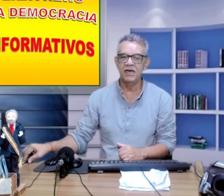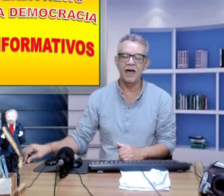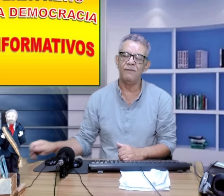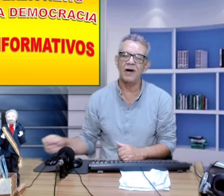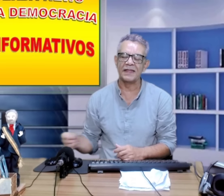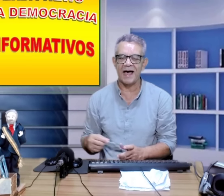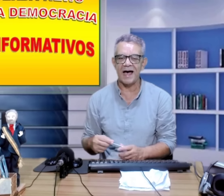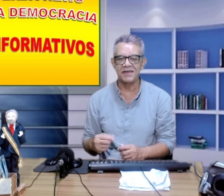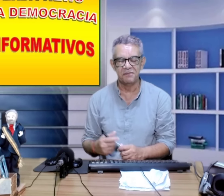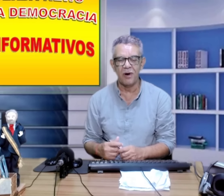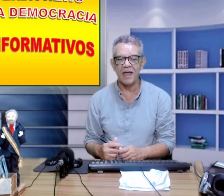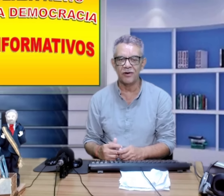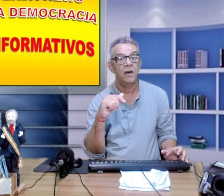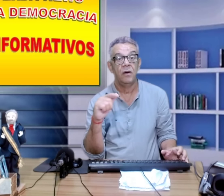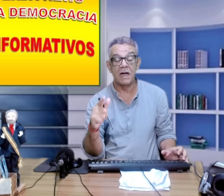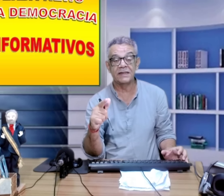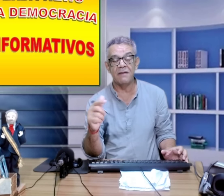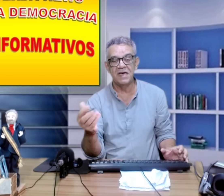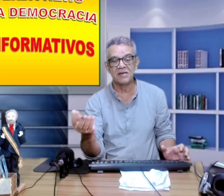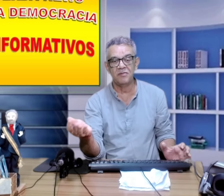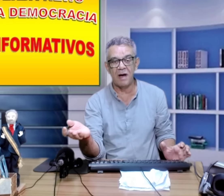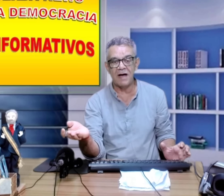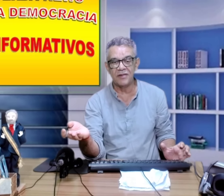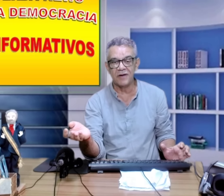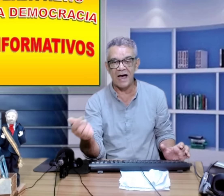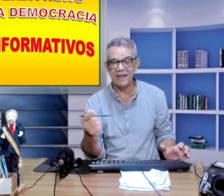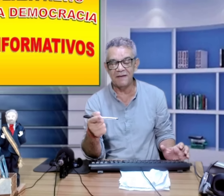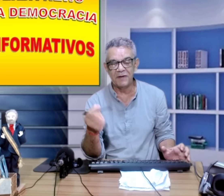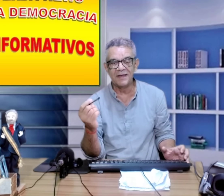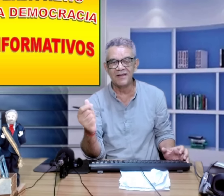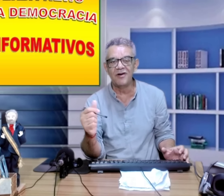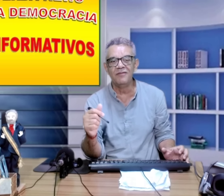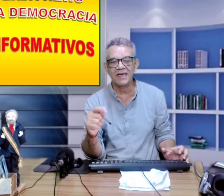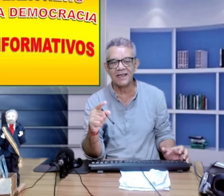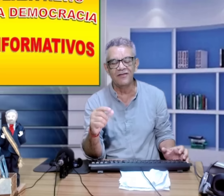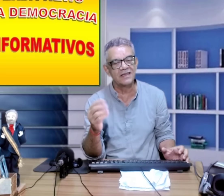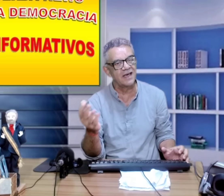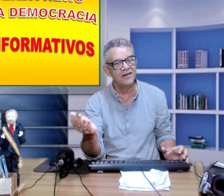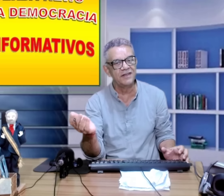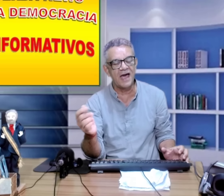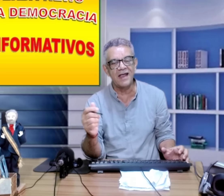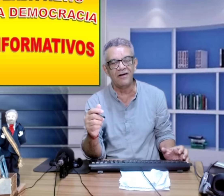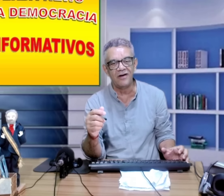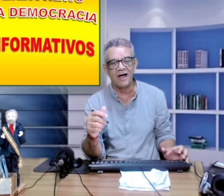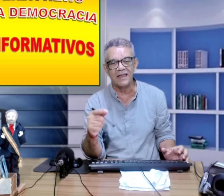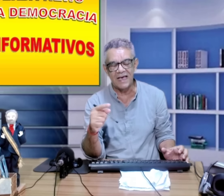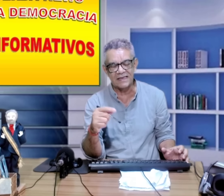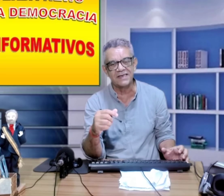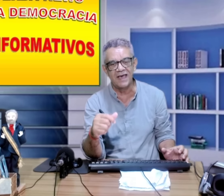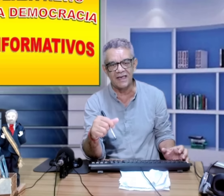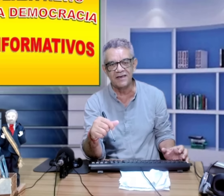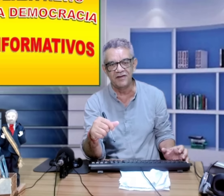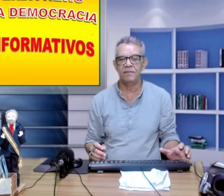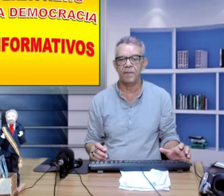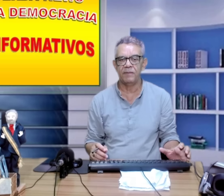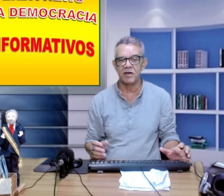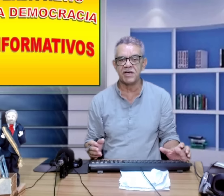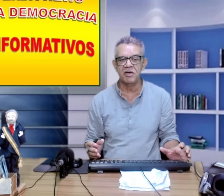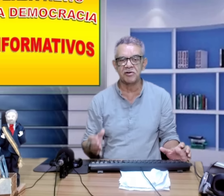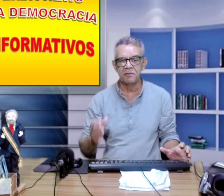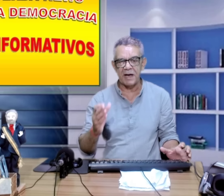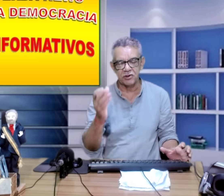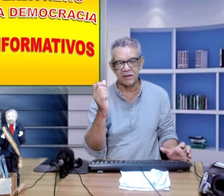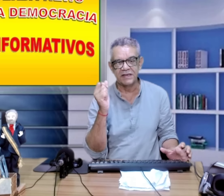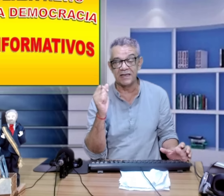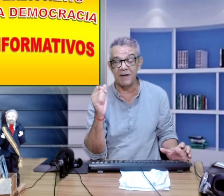Bom dia, boa tarde, boa noite ou até mesmo boa madrugada, dependendo do momento que vocês nos derem a honra de assistir a esse vídeo. Meus